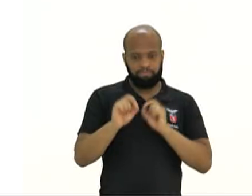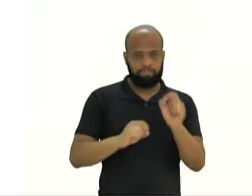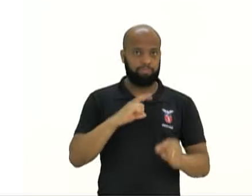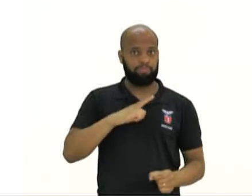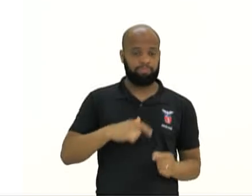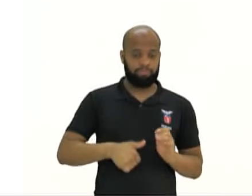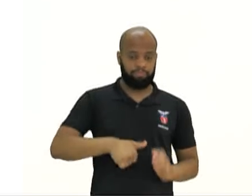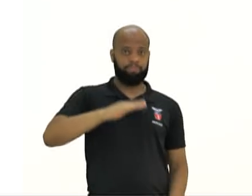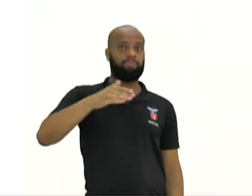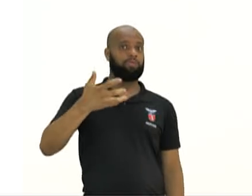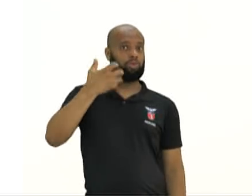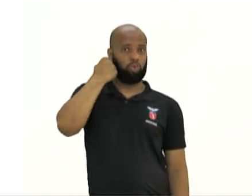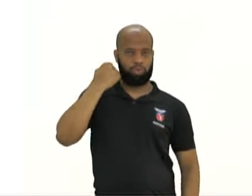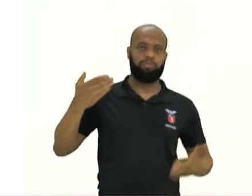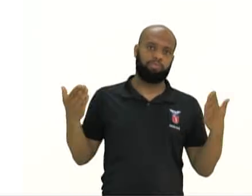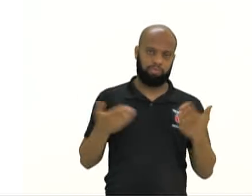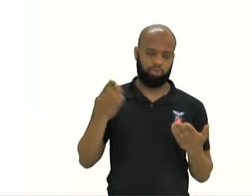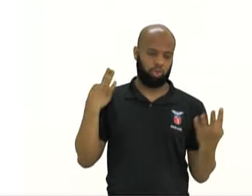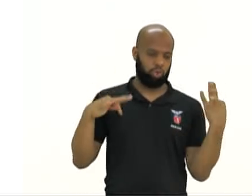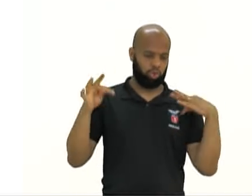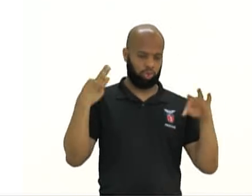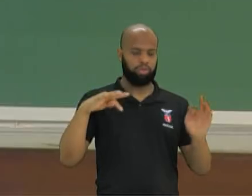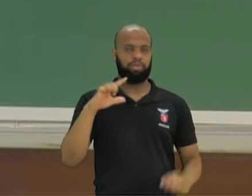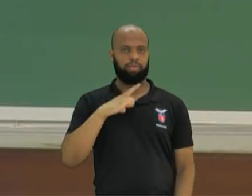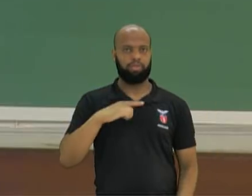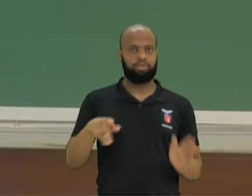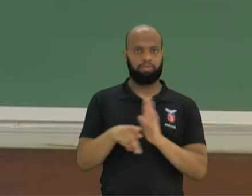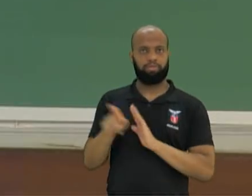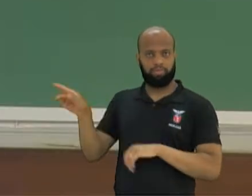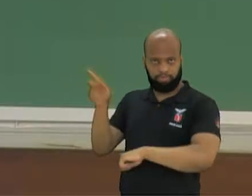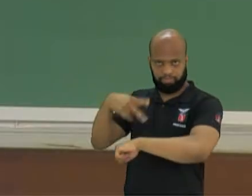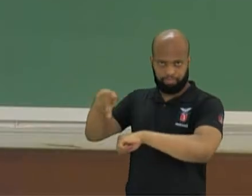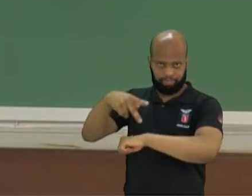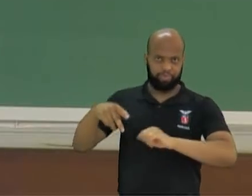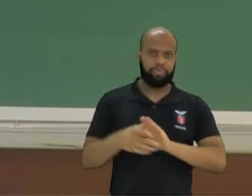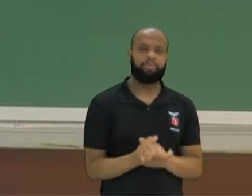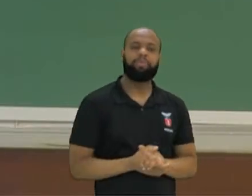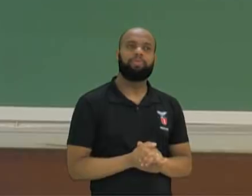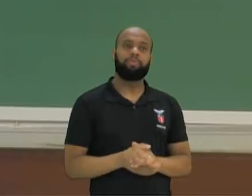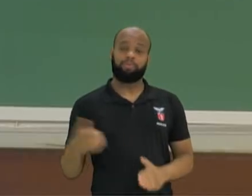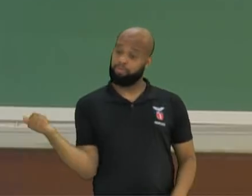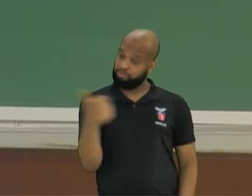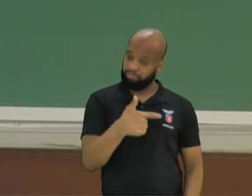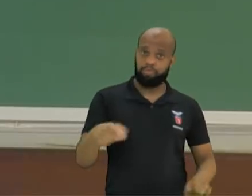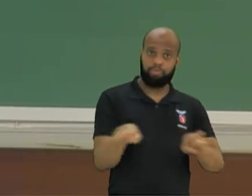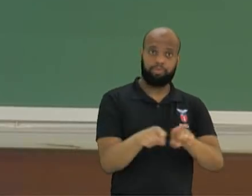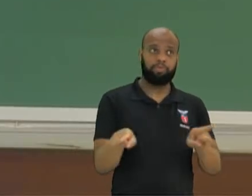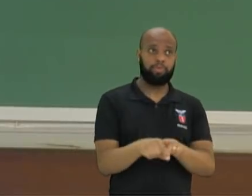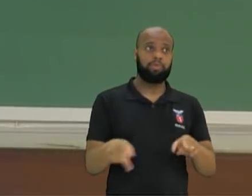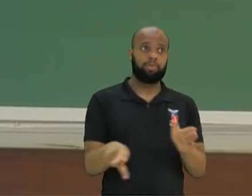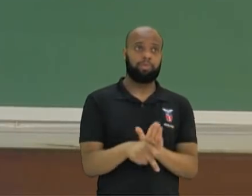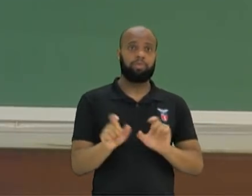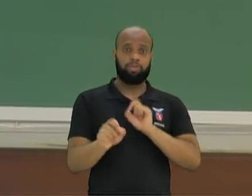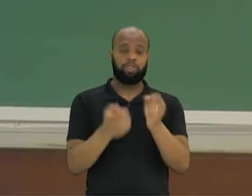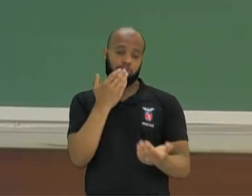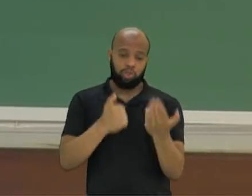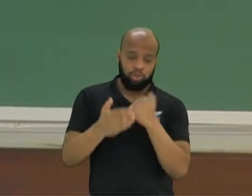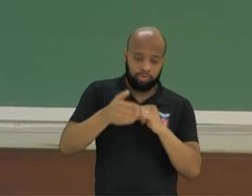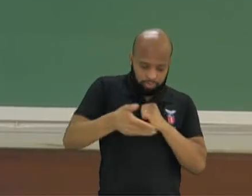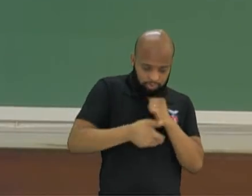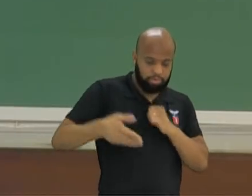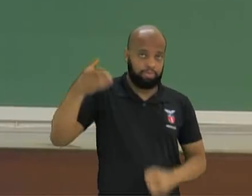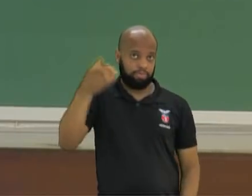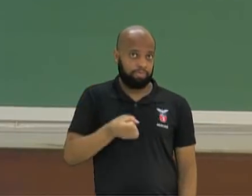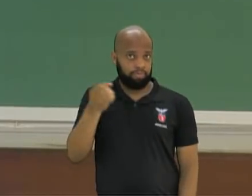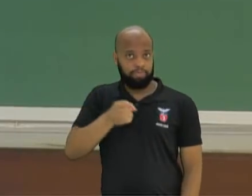traz mais renda, né, para esse país. E superar também o setor de laticínios, que Nova Zelândia é a primeira